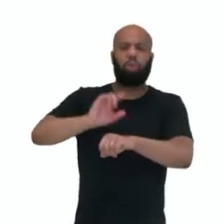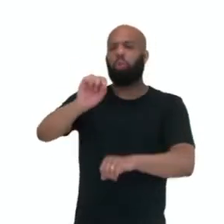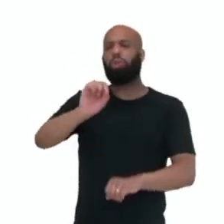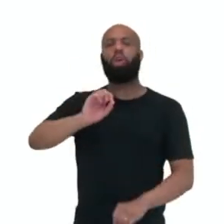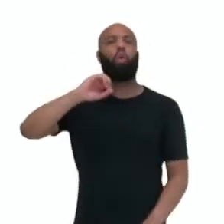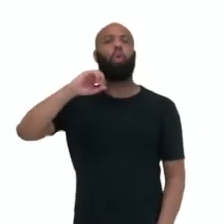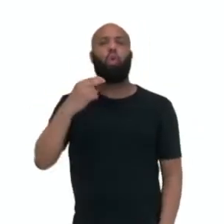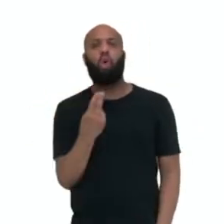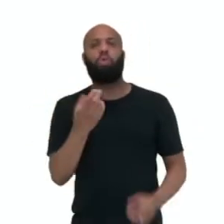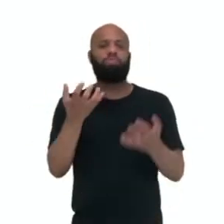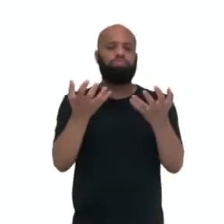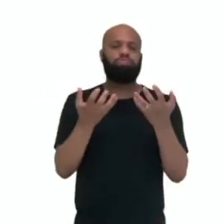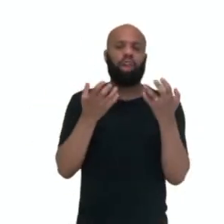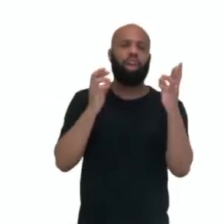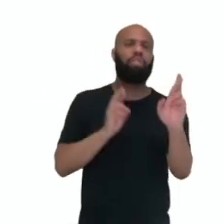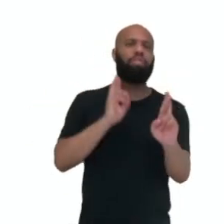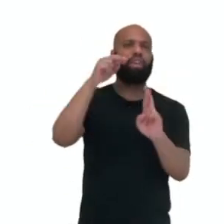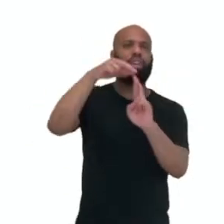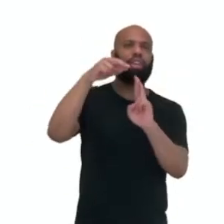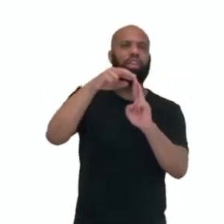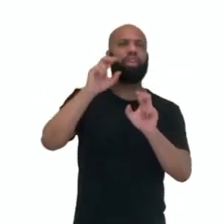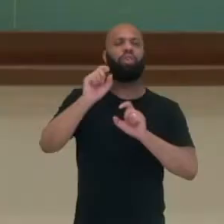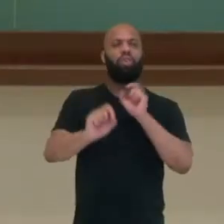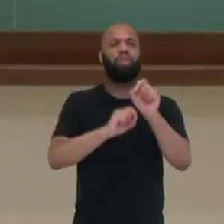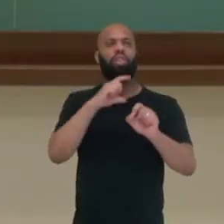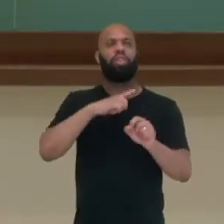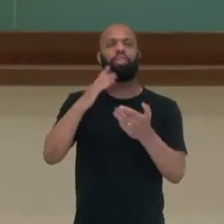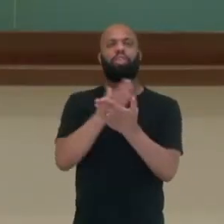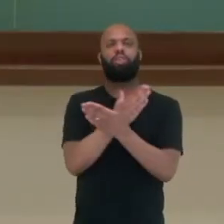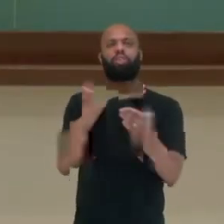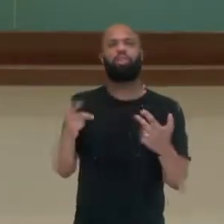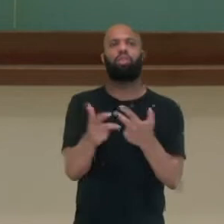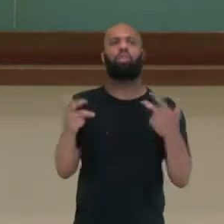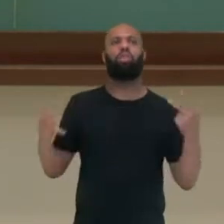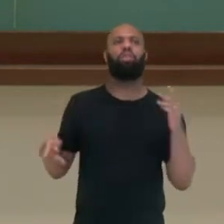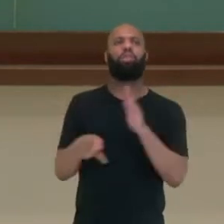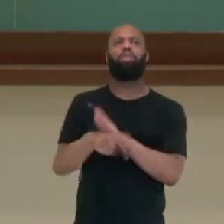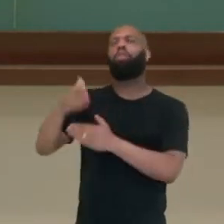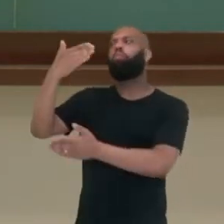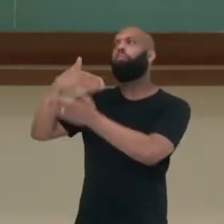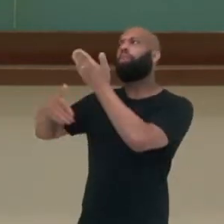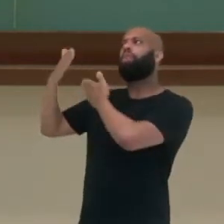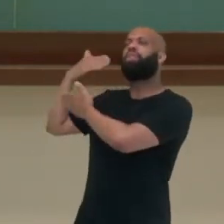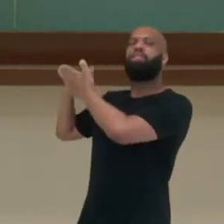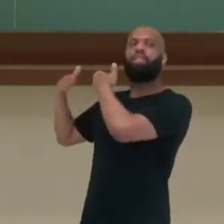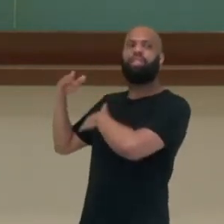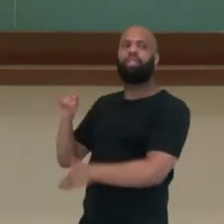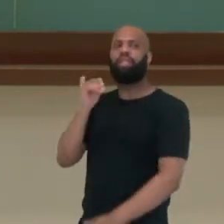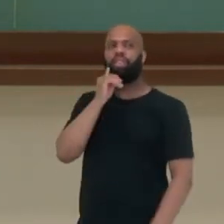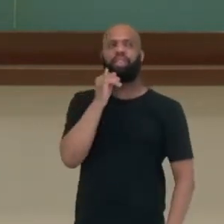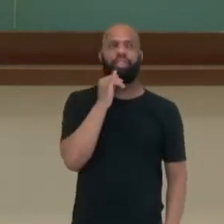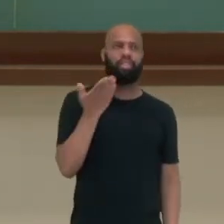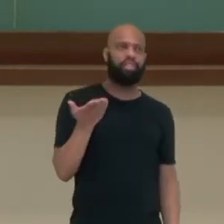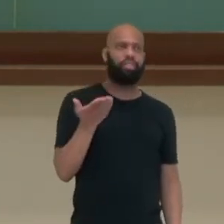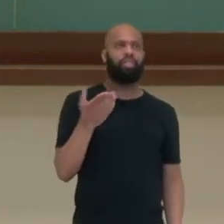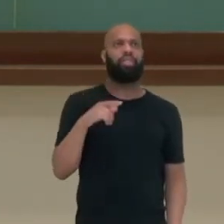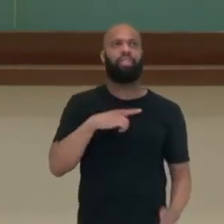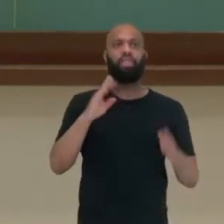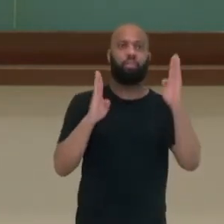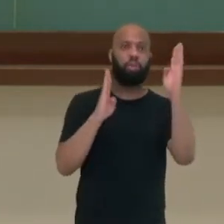Ou talvez ela faz referência a alguma época do passado? Por exemplo, o